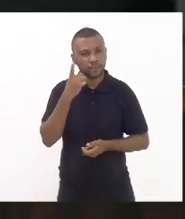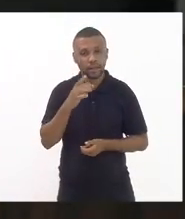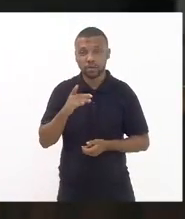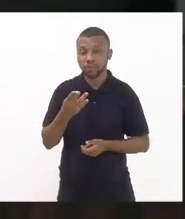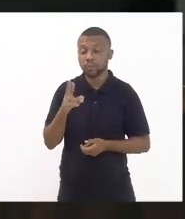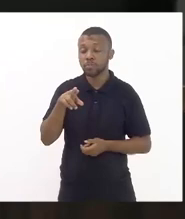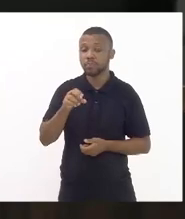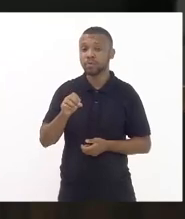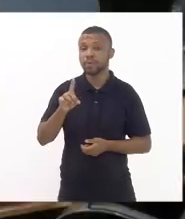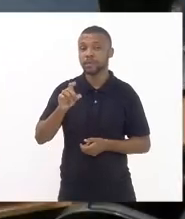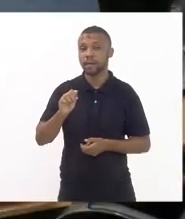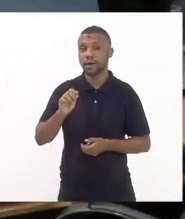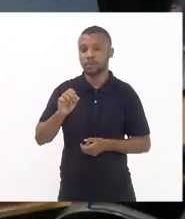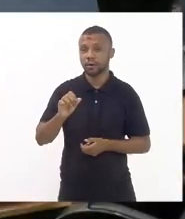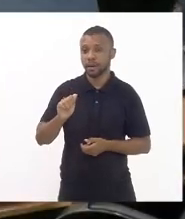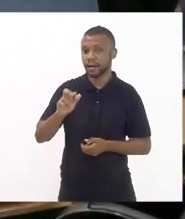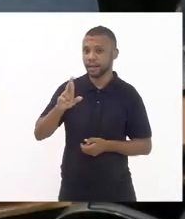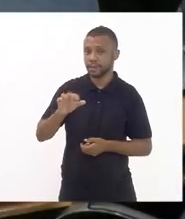Dauari.